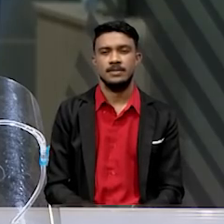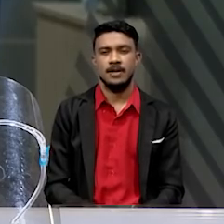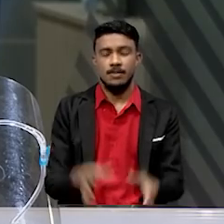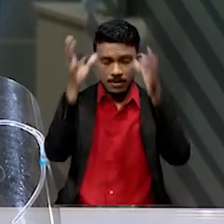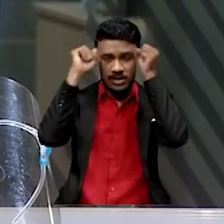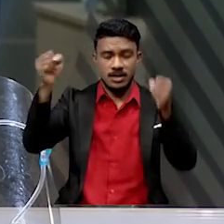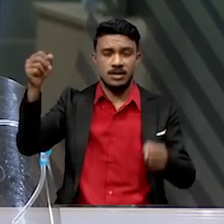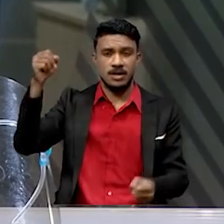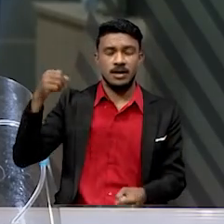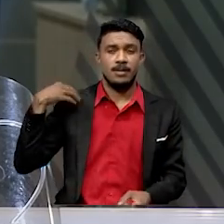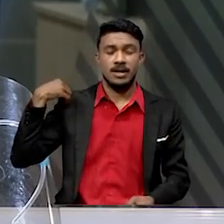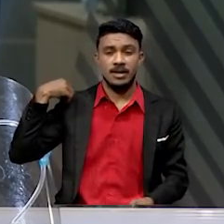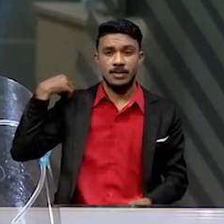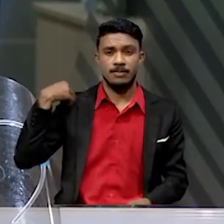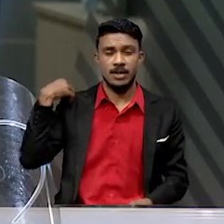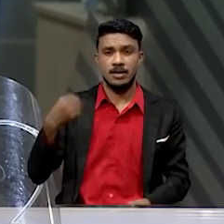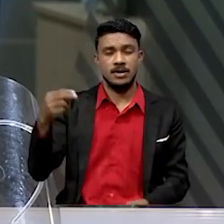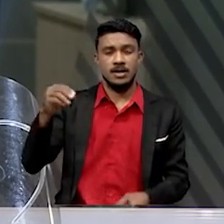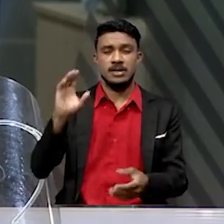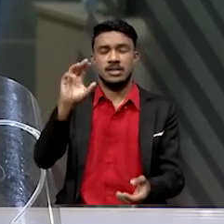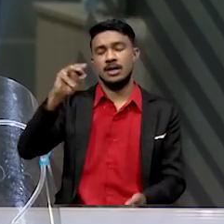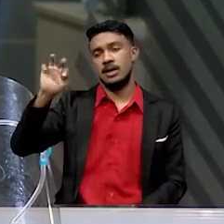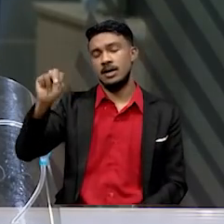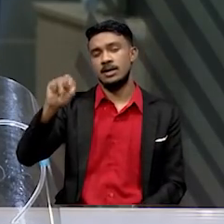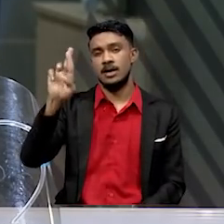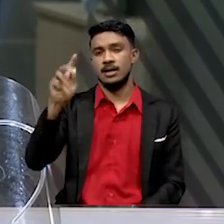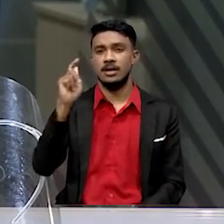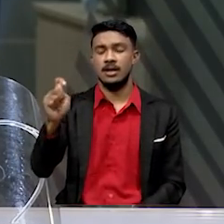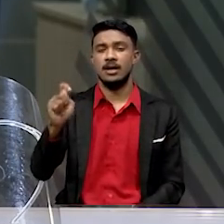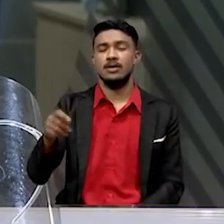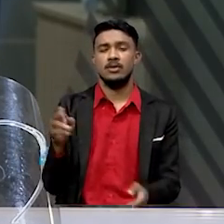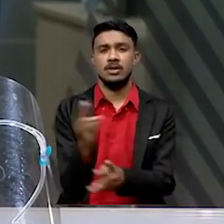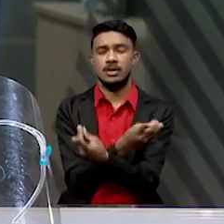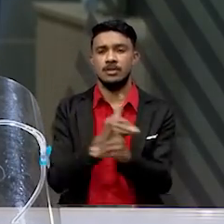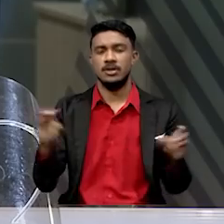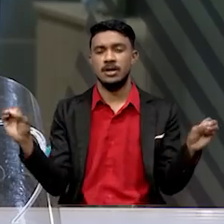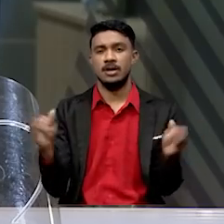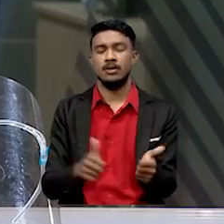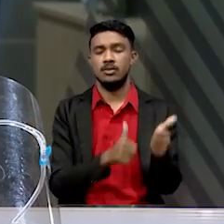Presiden Partido Senarte considera equipa sucesso candidato Balong hahu usa demokrasia lautu irdalang.